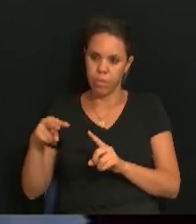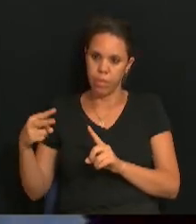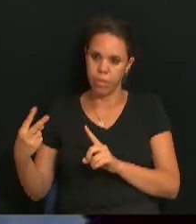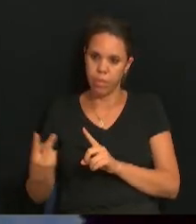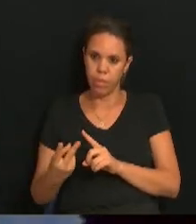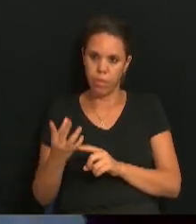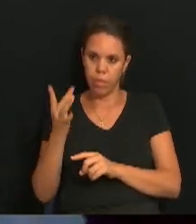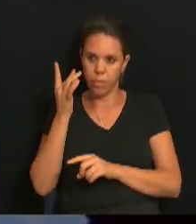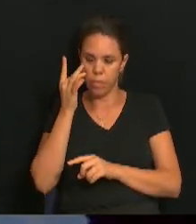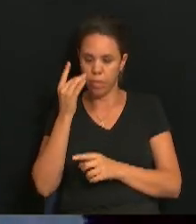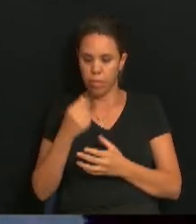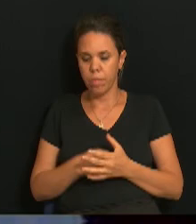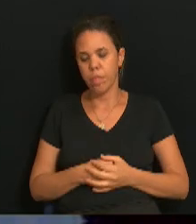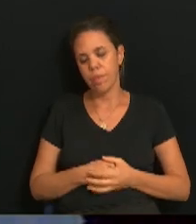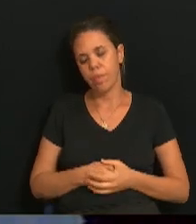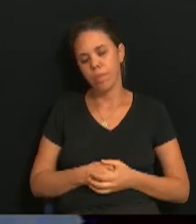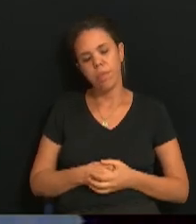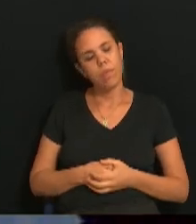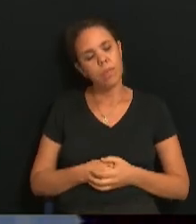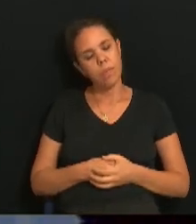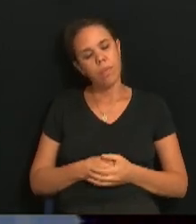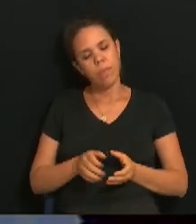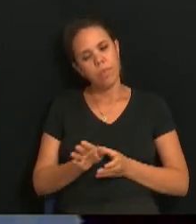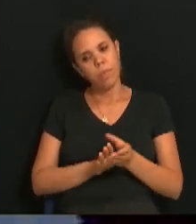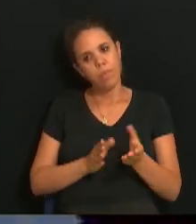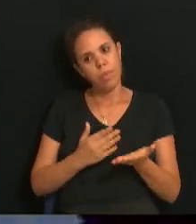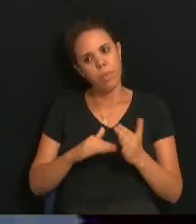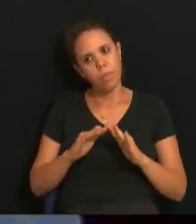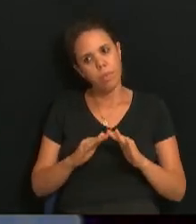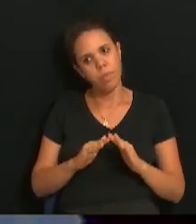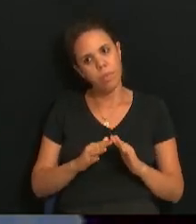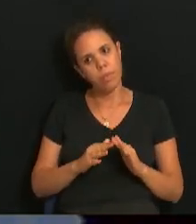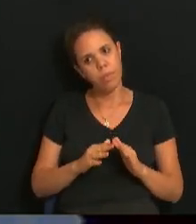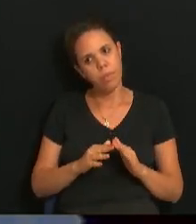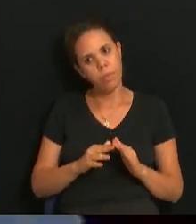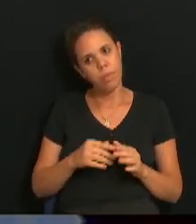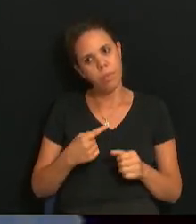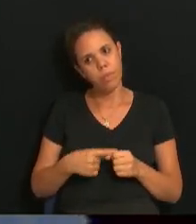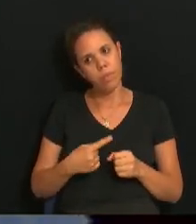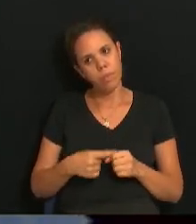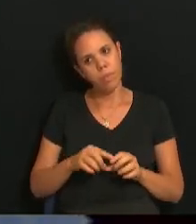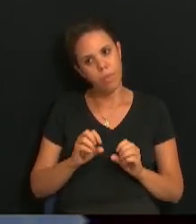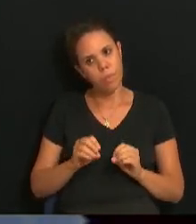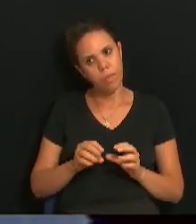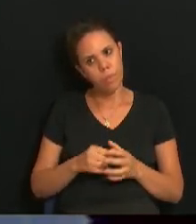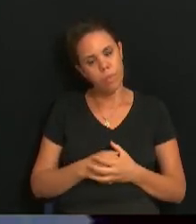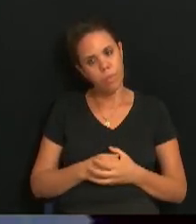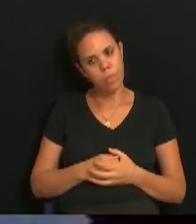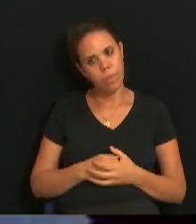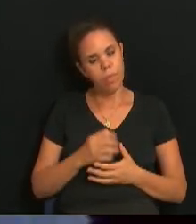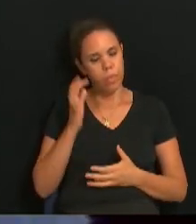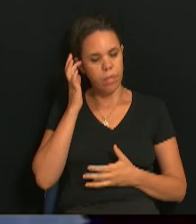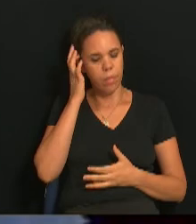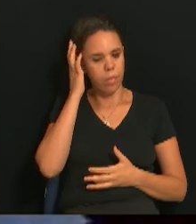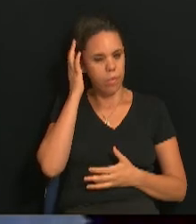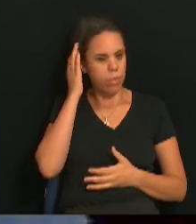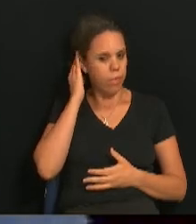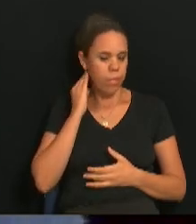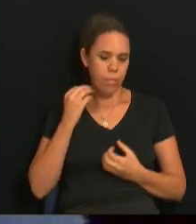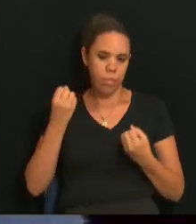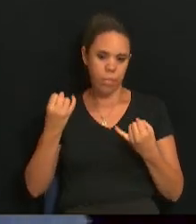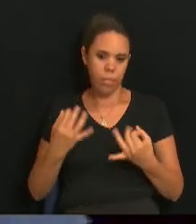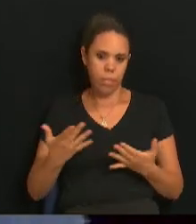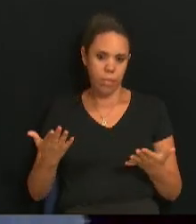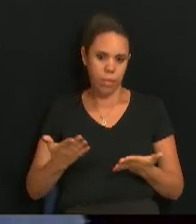aqui nas nossas lutas, como o Conselho das Escolas de Campinas e o Conselho Municipal de Educação. Essas demandas explicitadas hoje